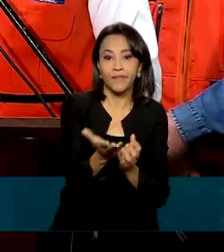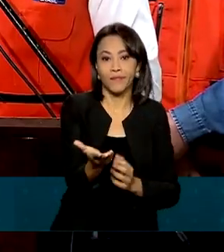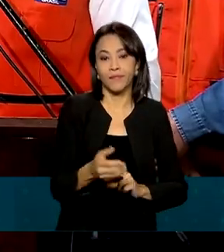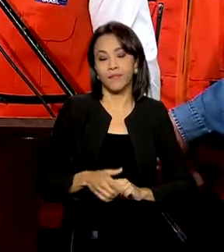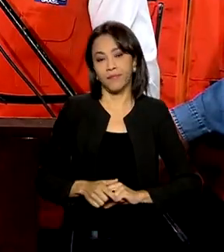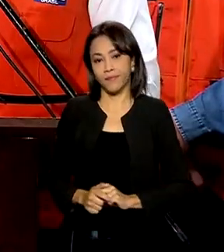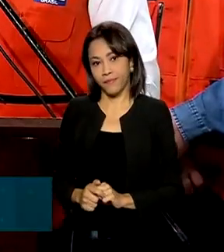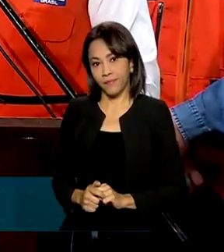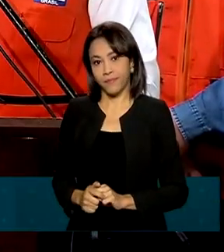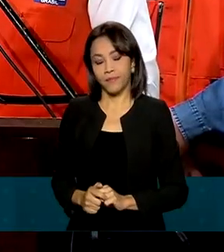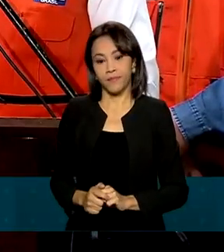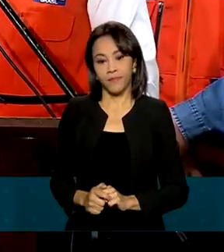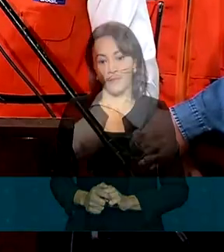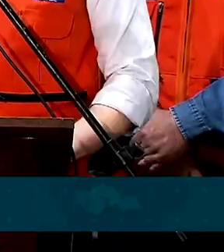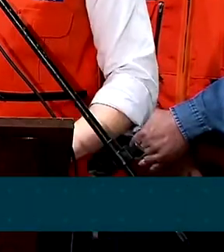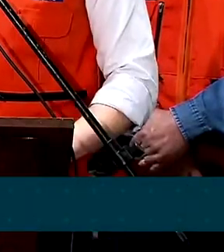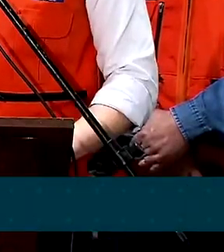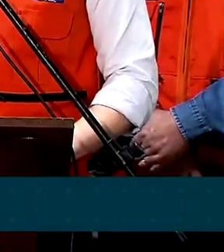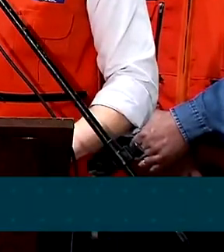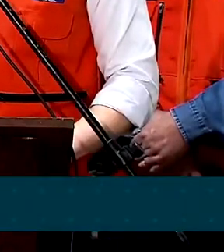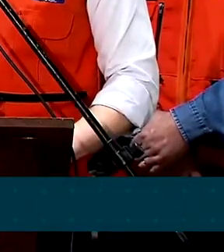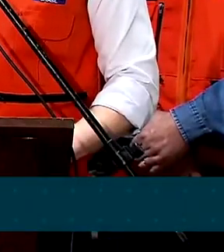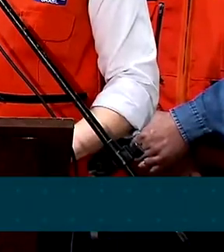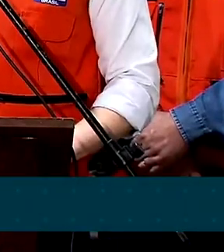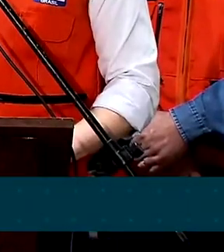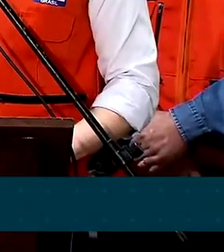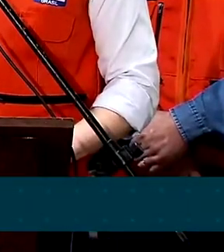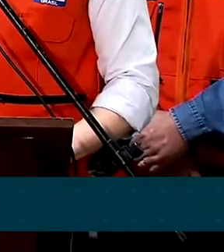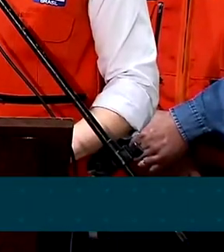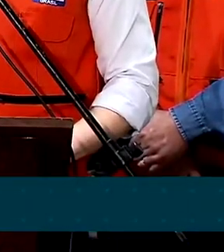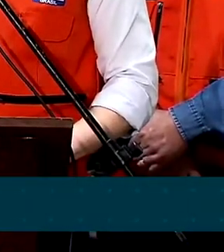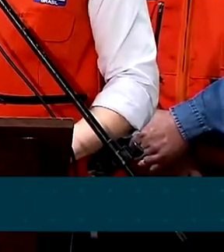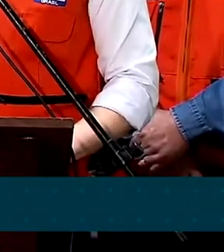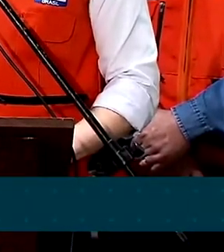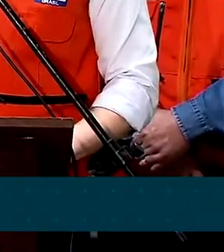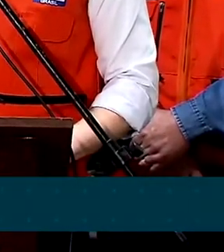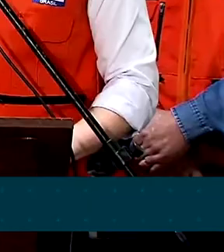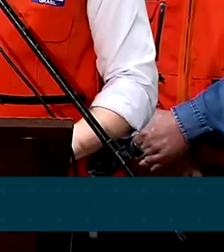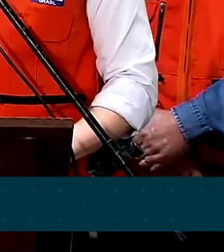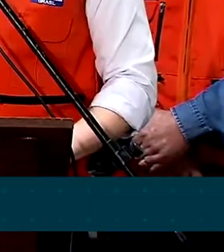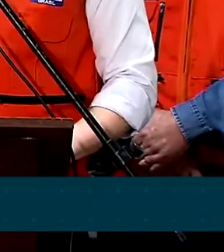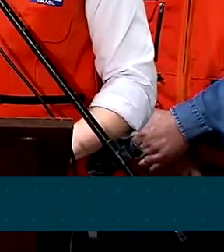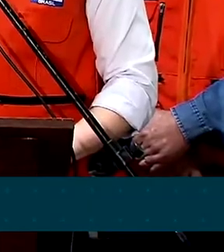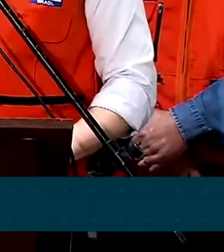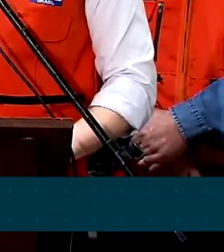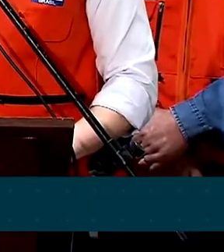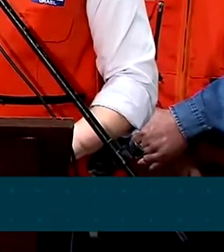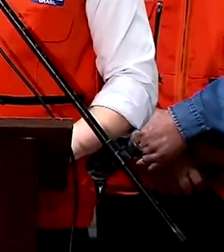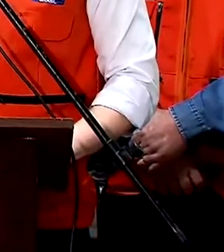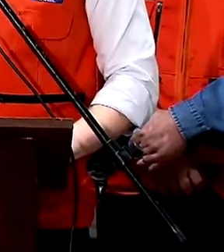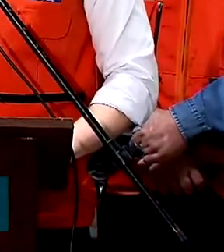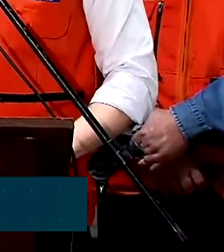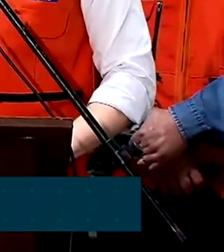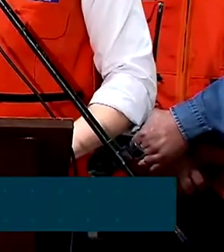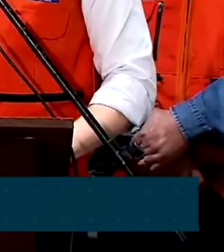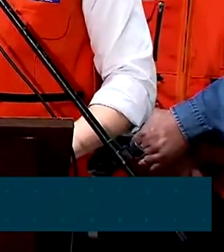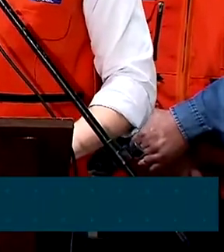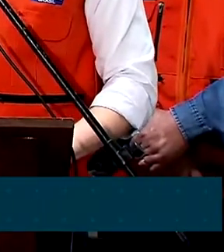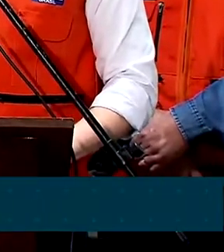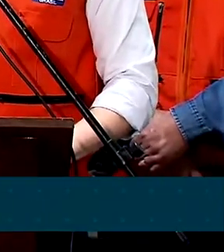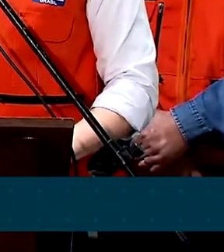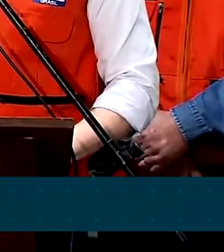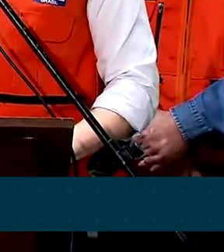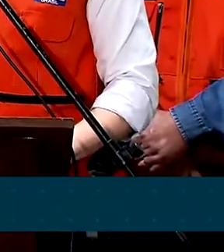precisa para ter acesso a esses recursos Primeiro de tudo a decretação de emergência ou calamidade pública pelos ventos locais em segundo